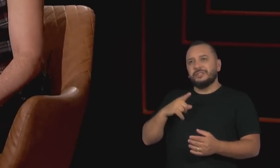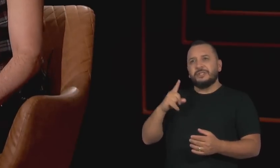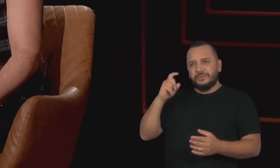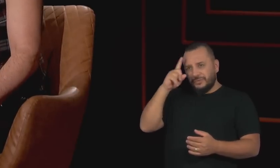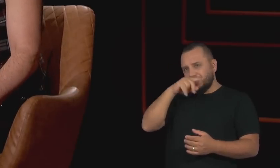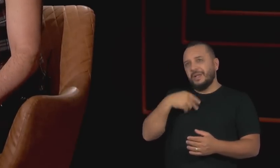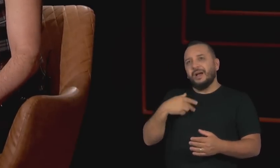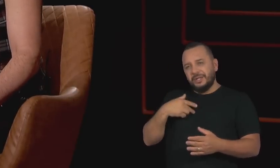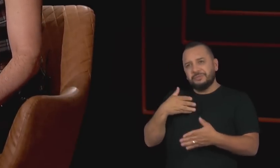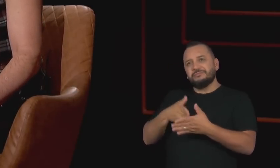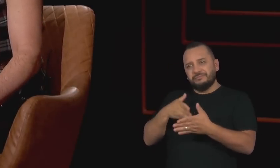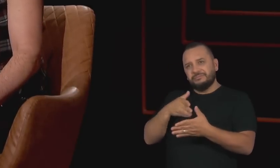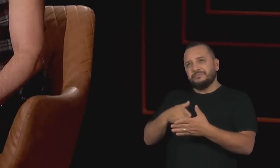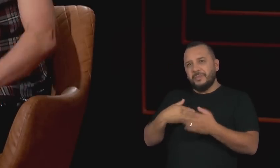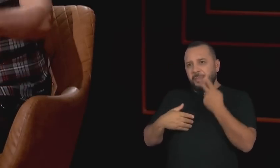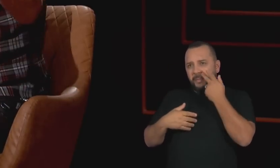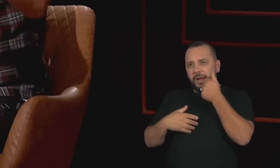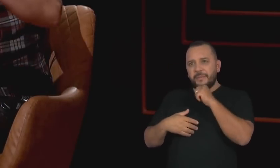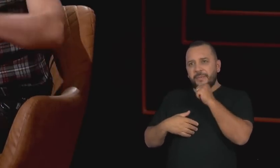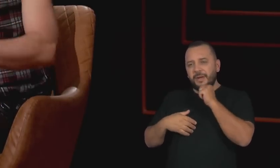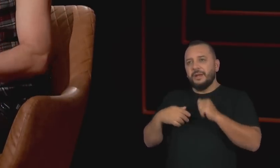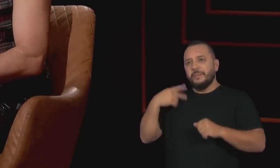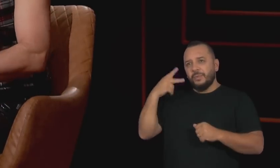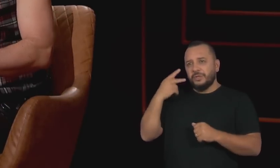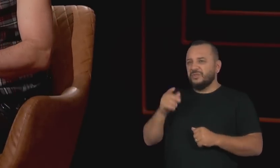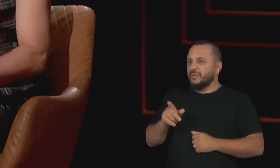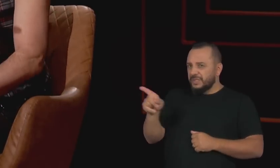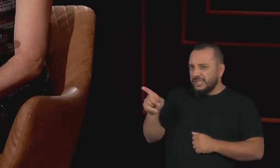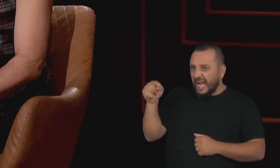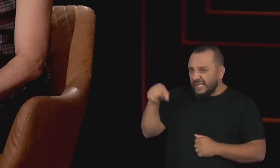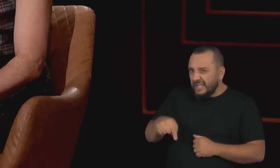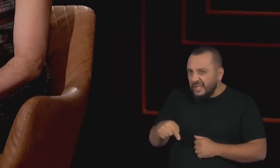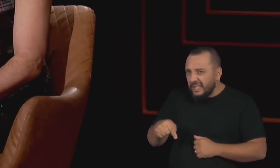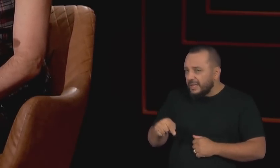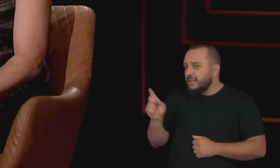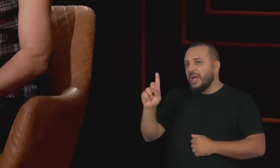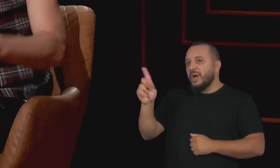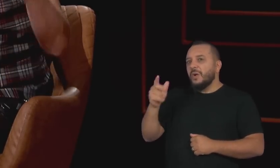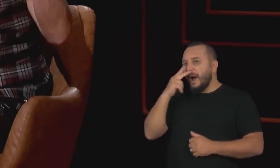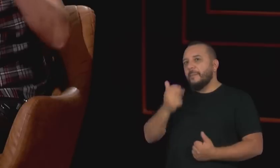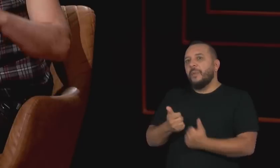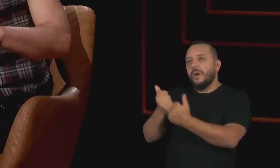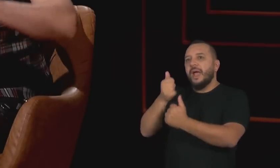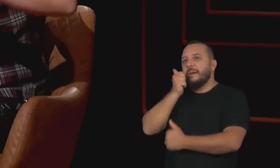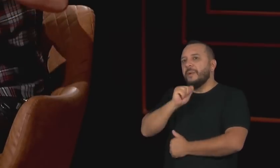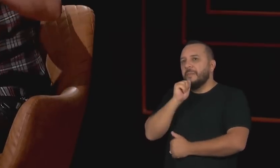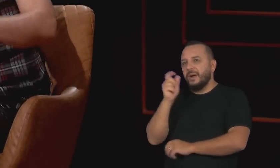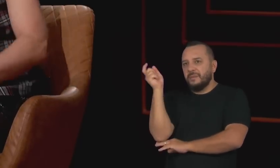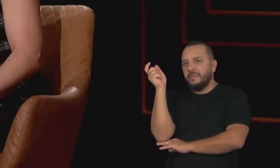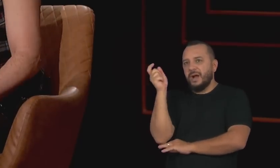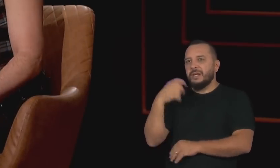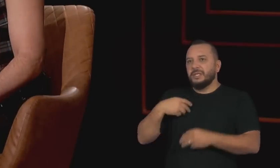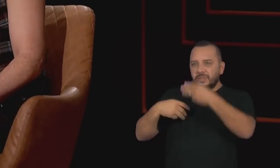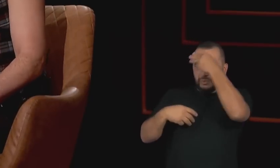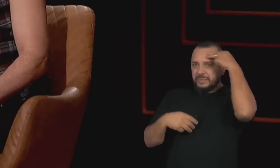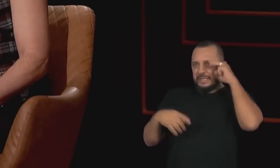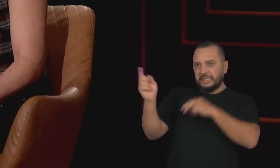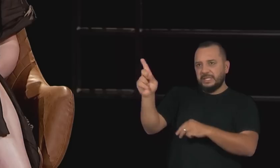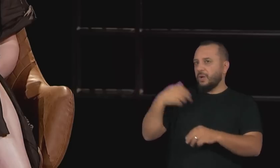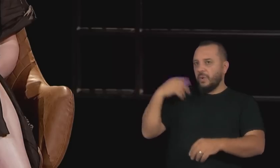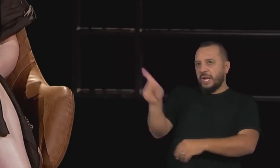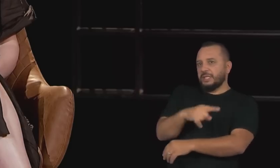políticos, entendeu? Sabe? Claro, claro. Gente, ó, você não vai tocar aqui porque a gente vai dar força para sua mãe e para seu pai indiretamente. Então, você está limado.